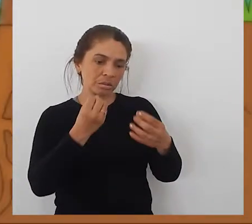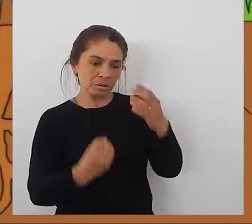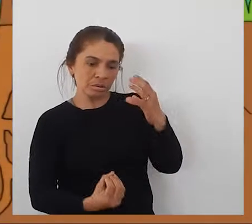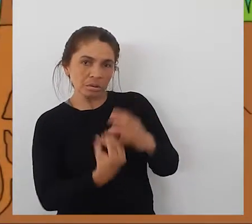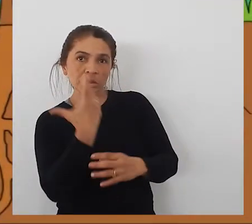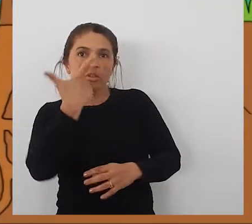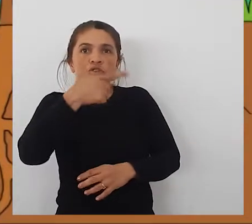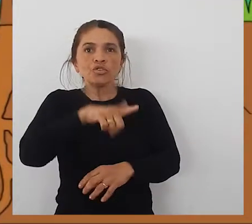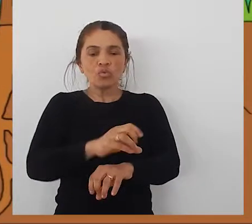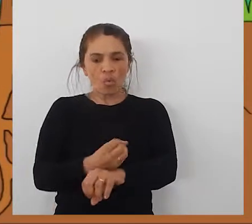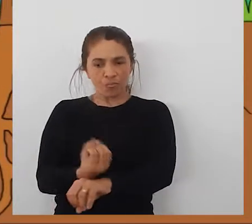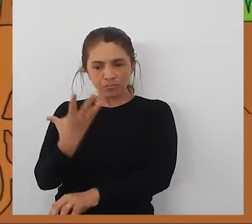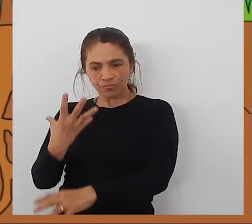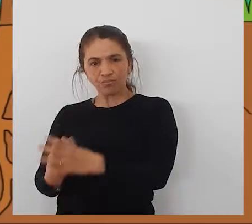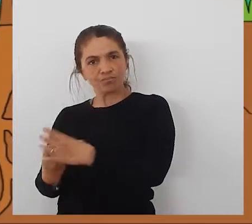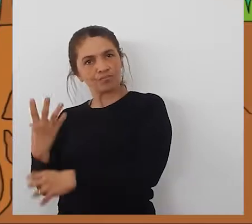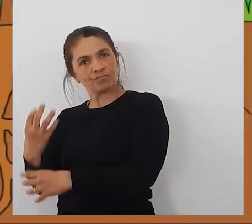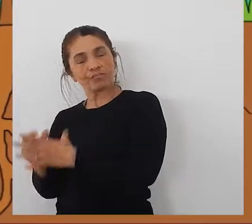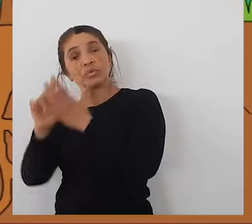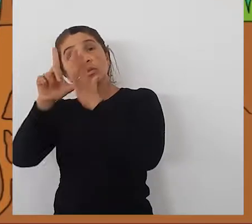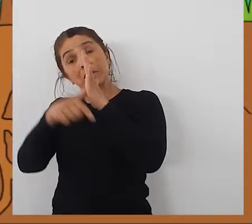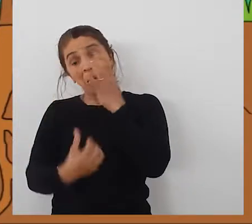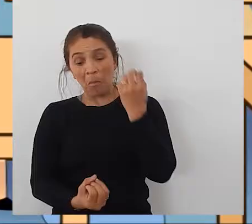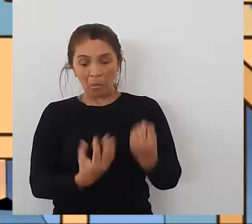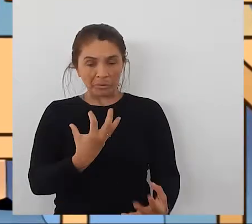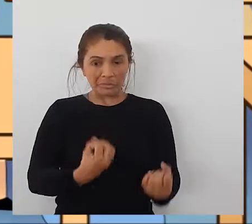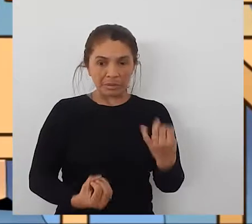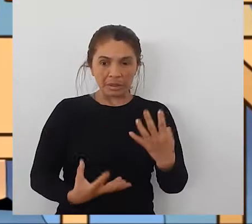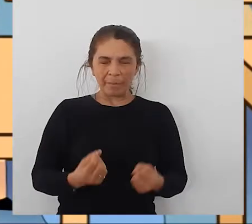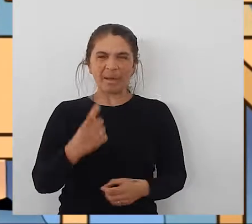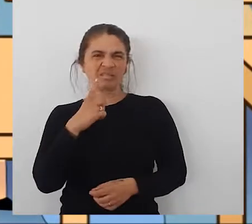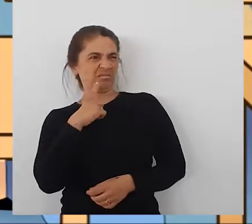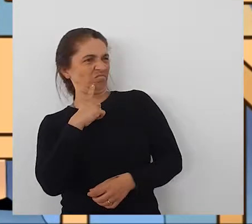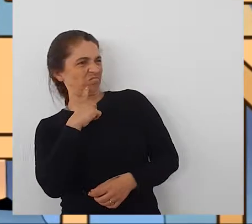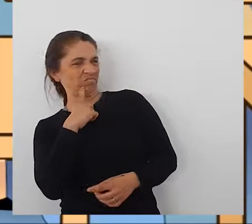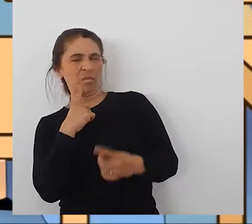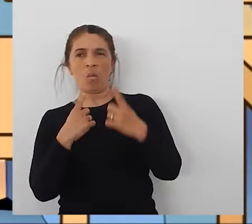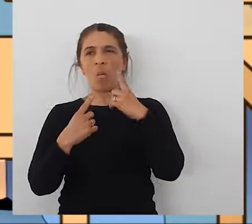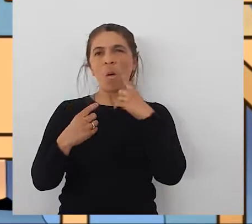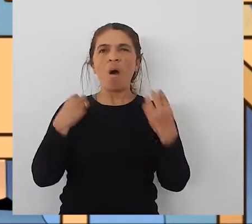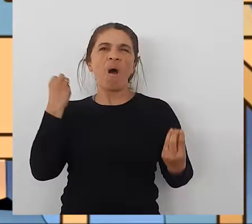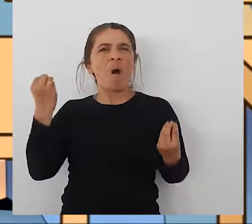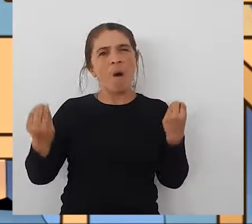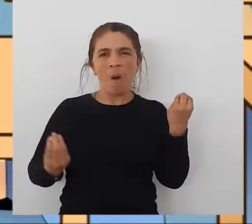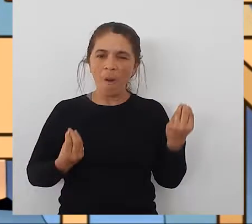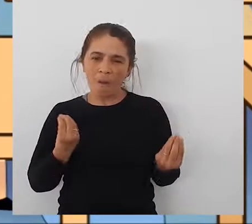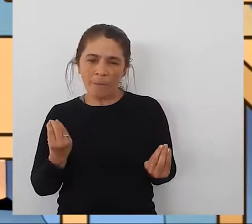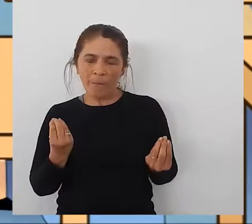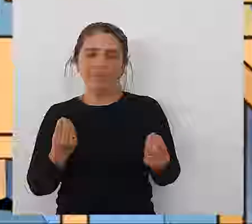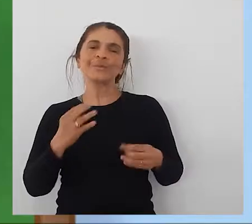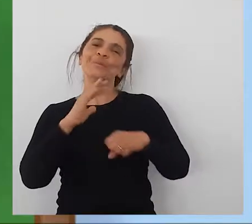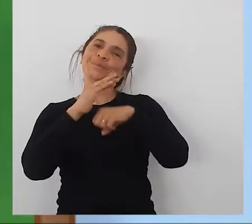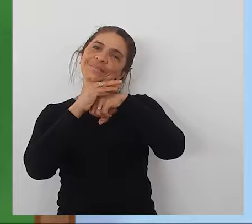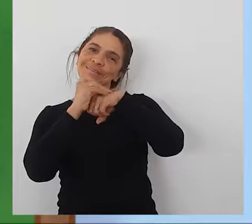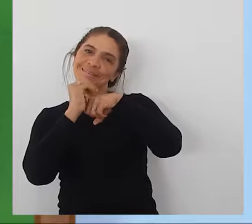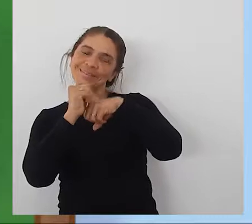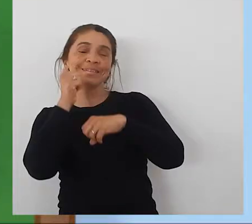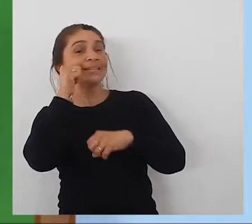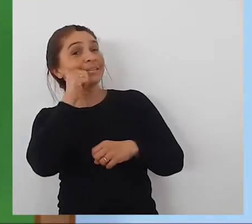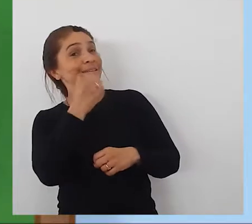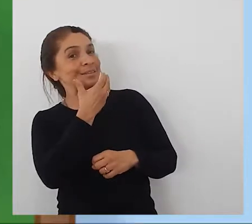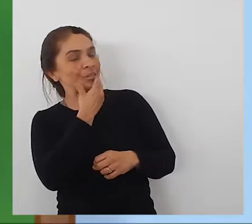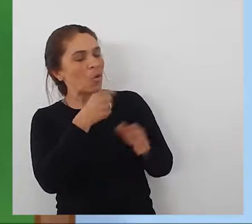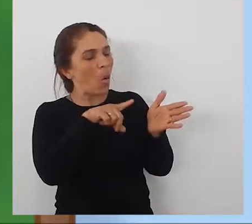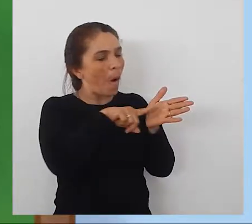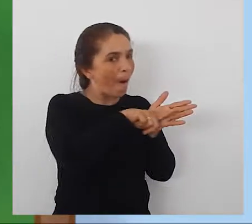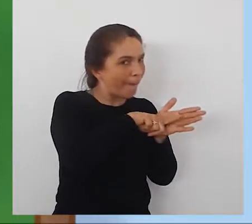praticamente renascem após uma queimada. O quê? O que eu não entendi? Queridos e